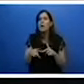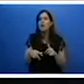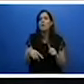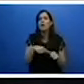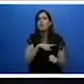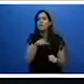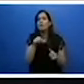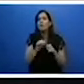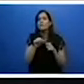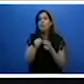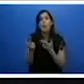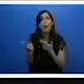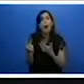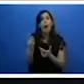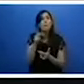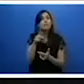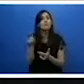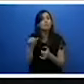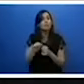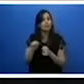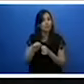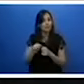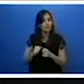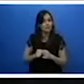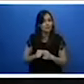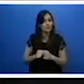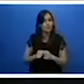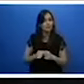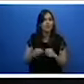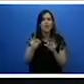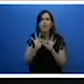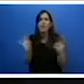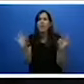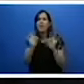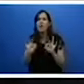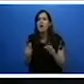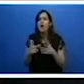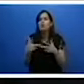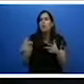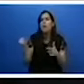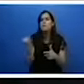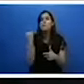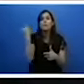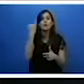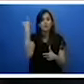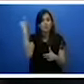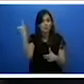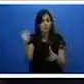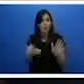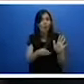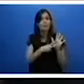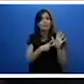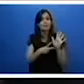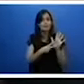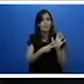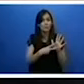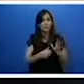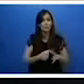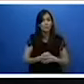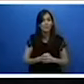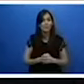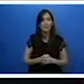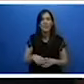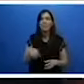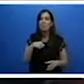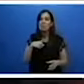nem a professora fez. Elabora a resposta, grifa as informações importantes do problema com bastante atenção.